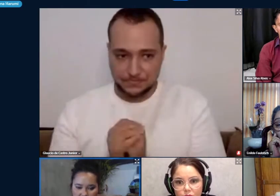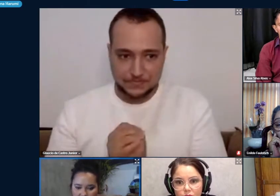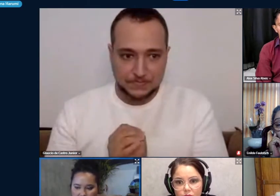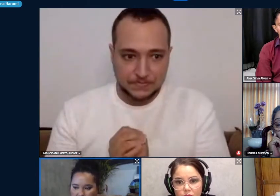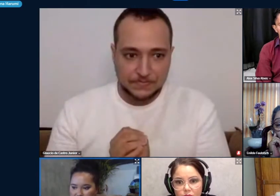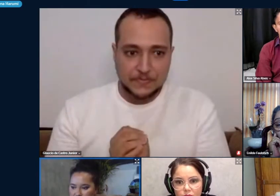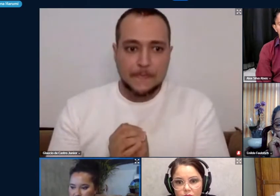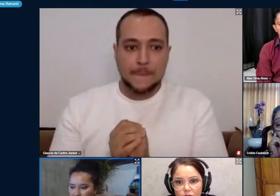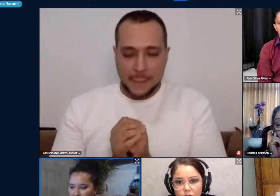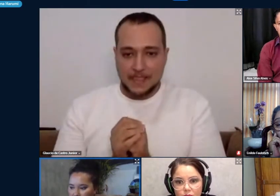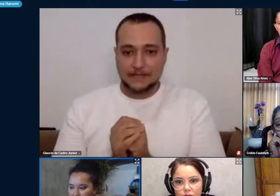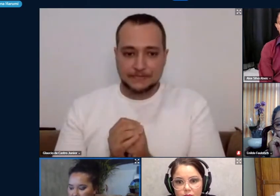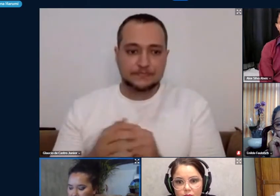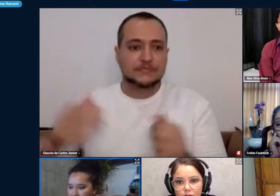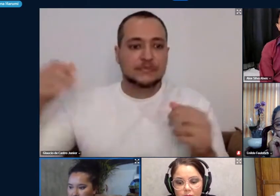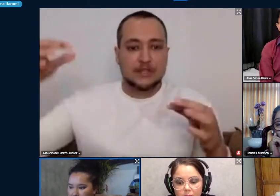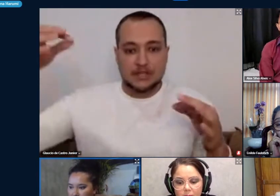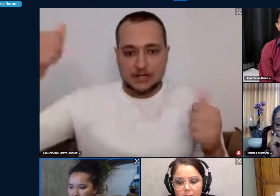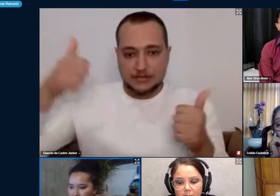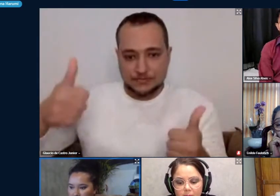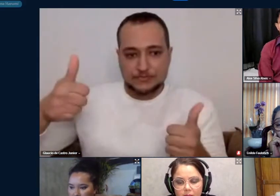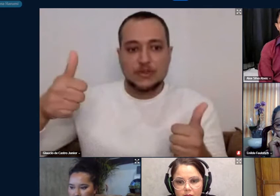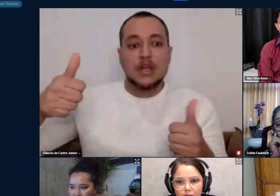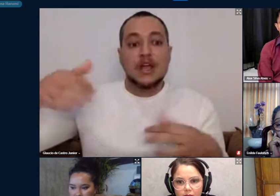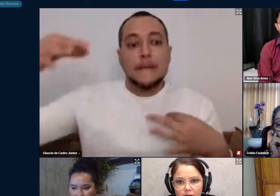com outras instituições junto ao UNB.